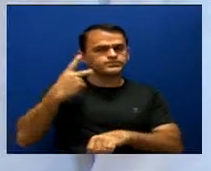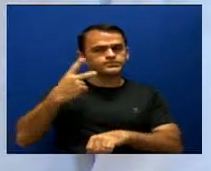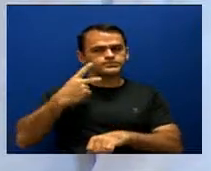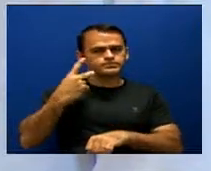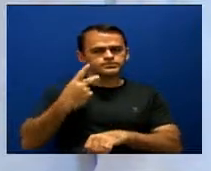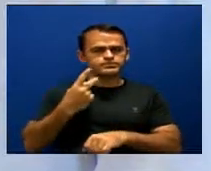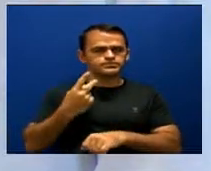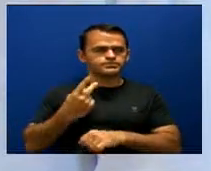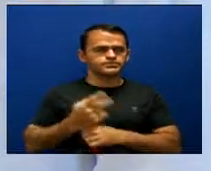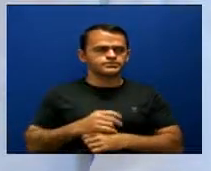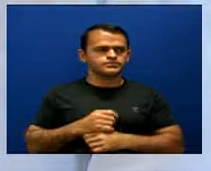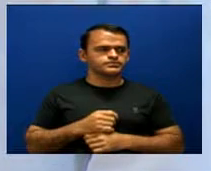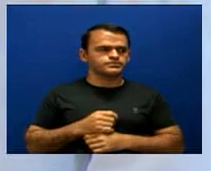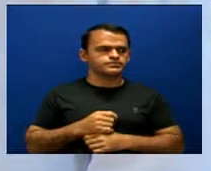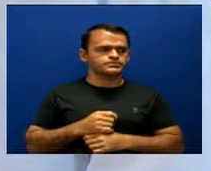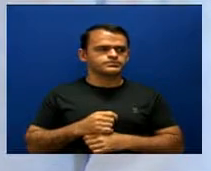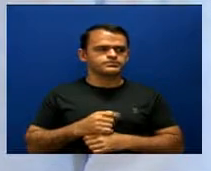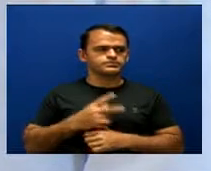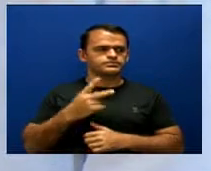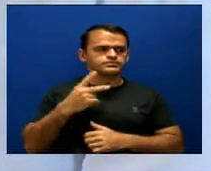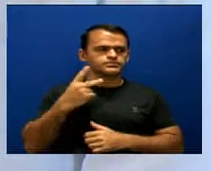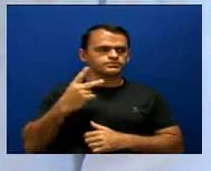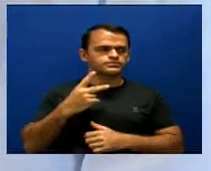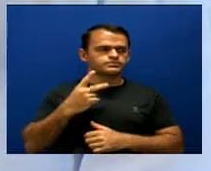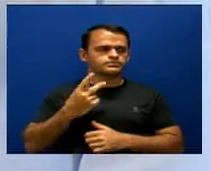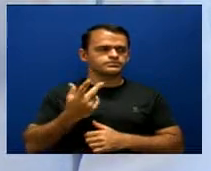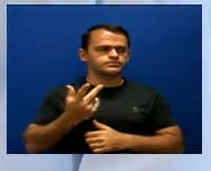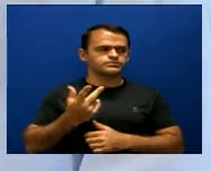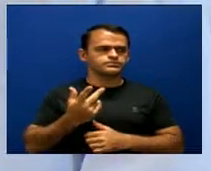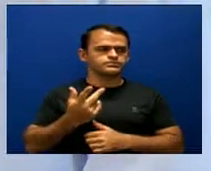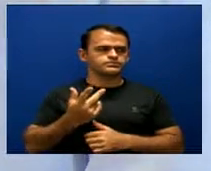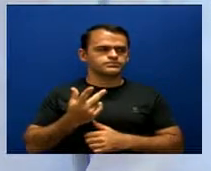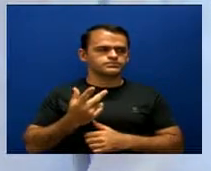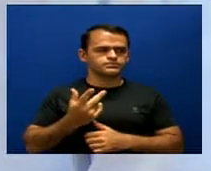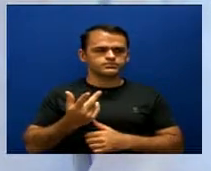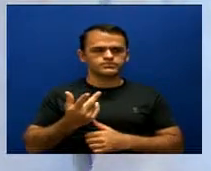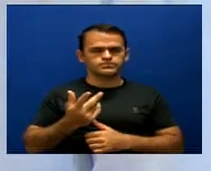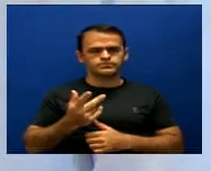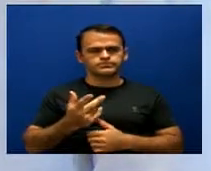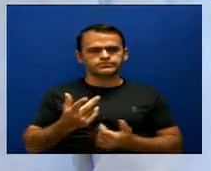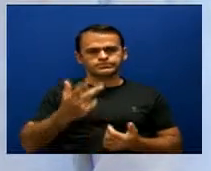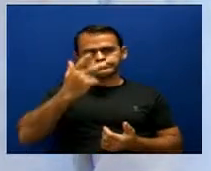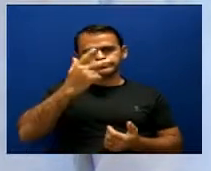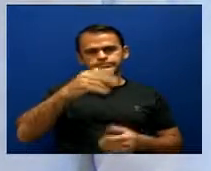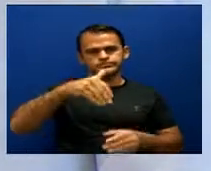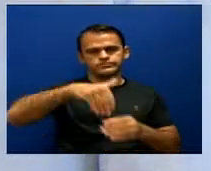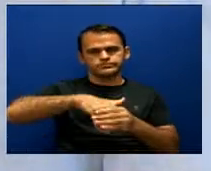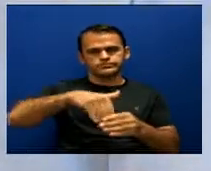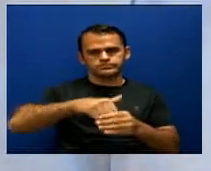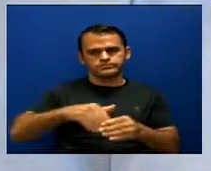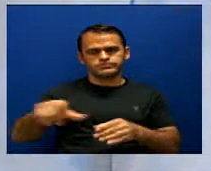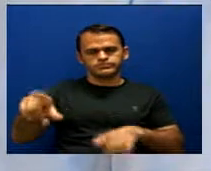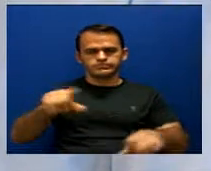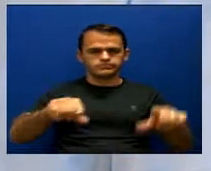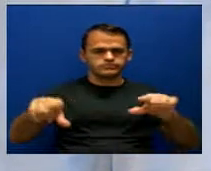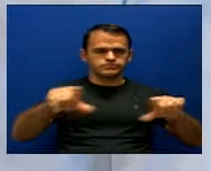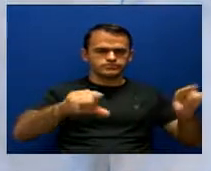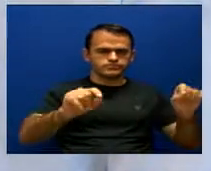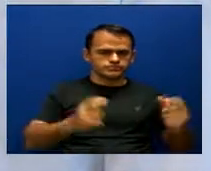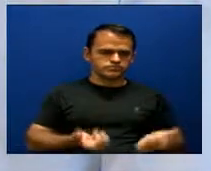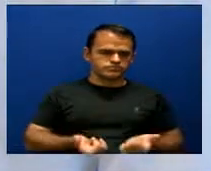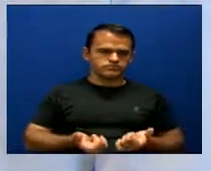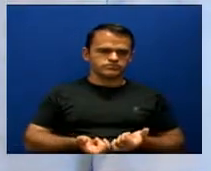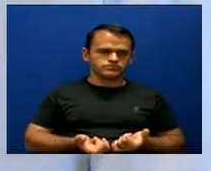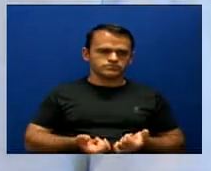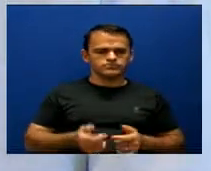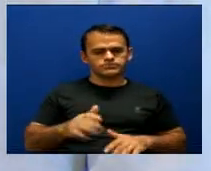vereadores, é natural, as pessoas votaram nos senhores, nas senhoras, e é natural que as pessoas às